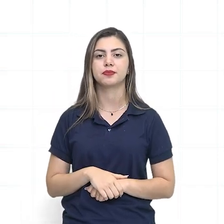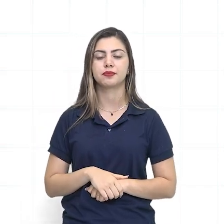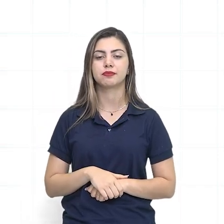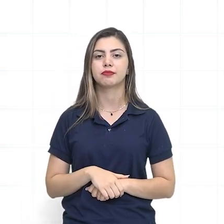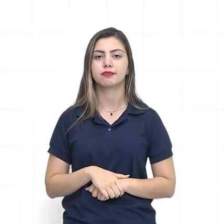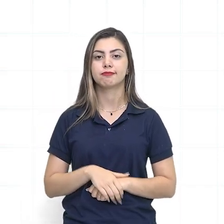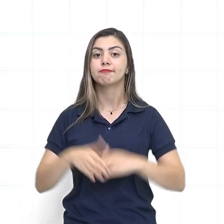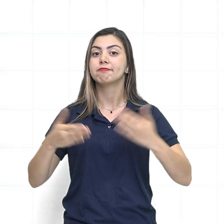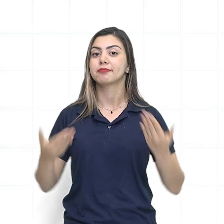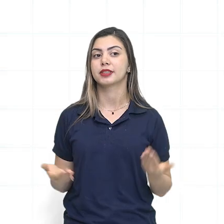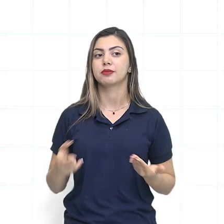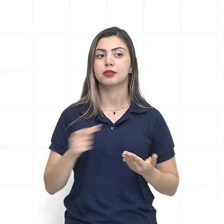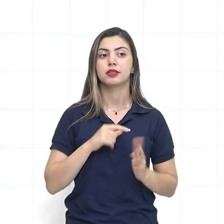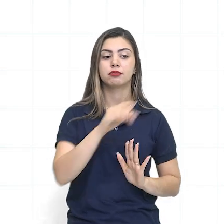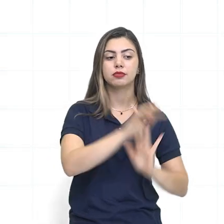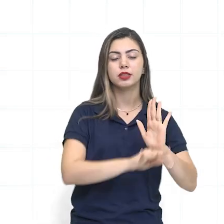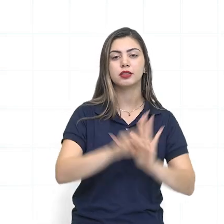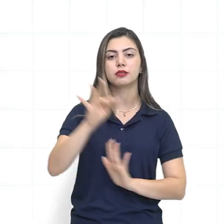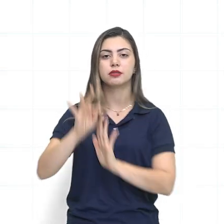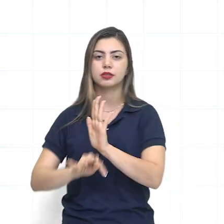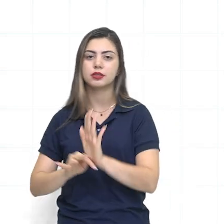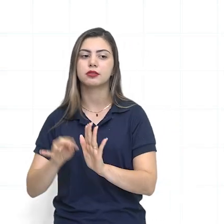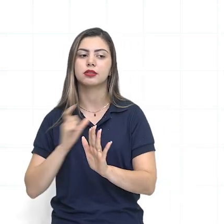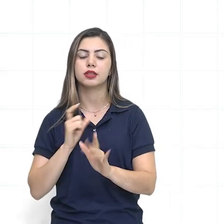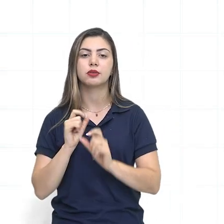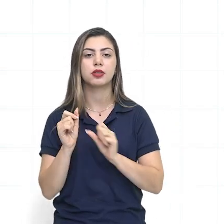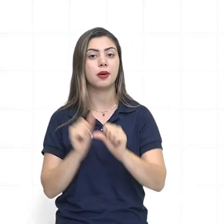Mas é uma mudança